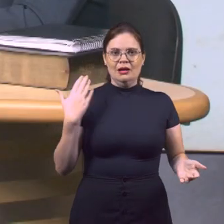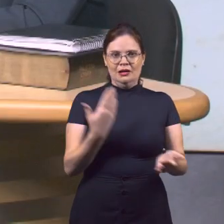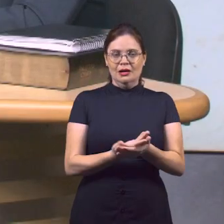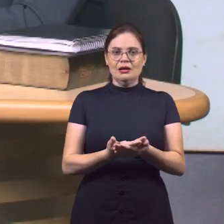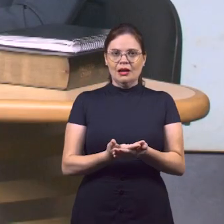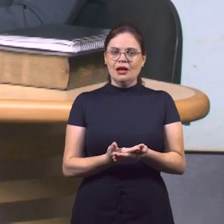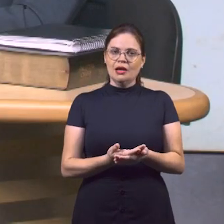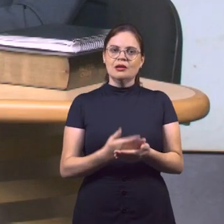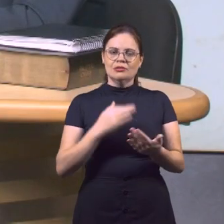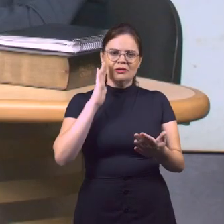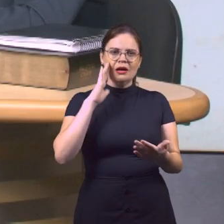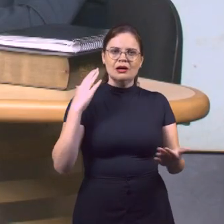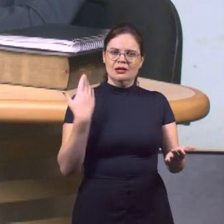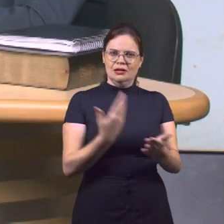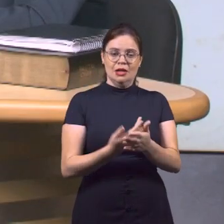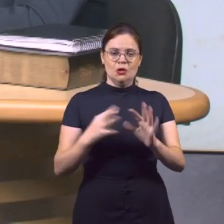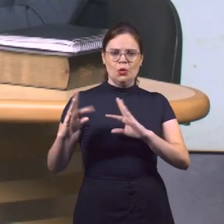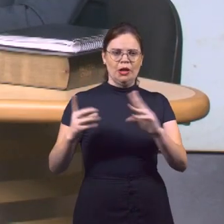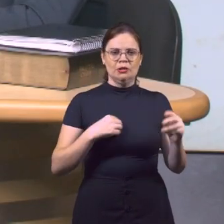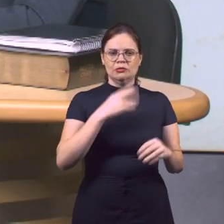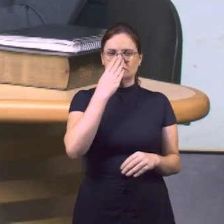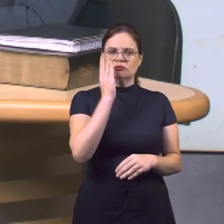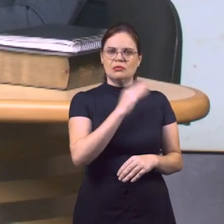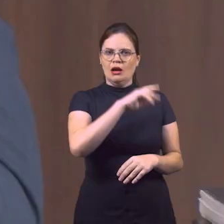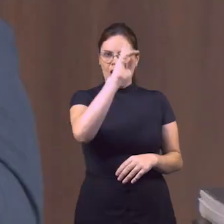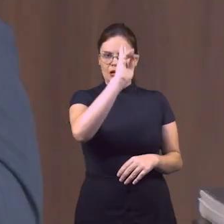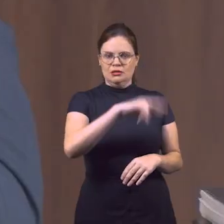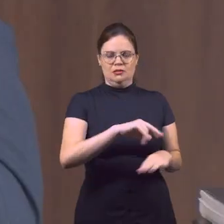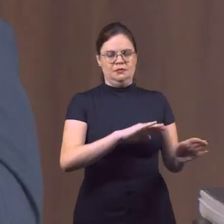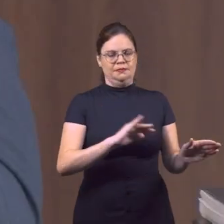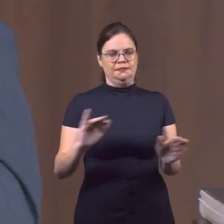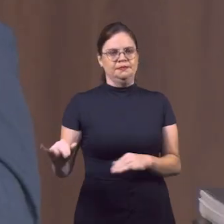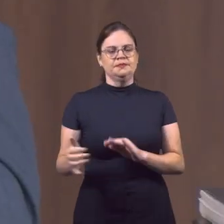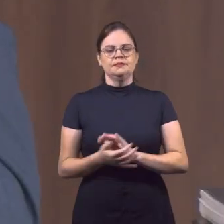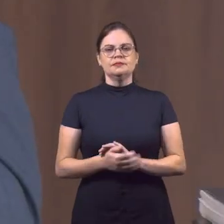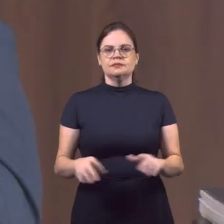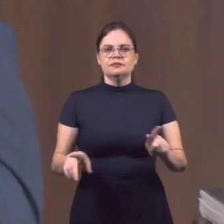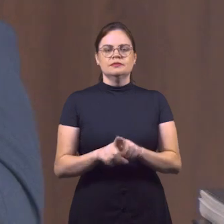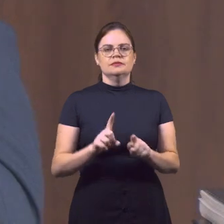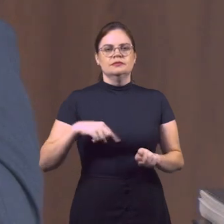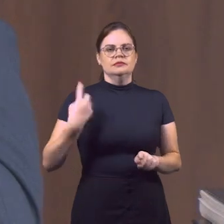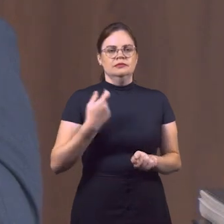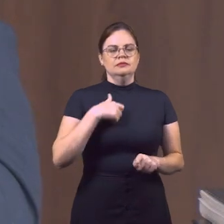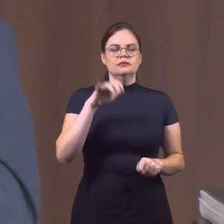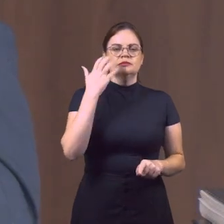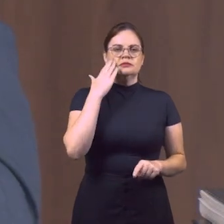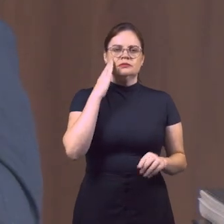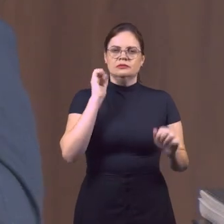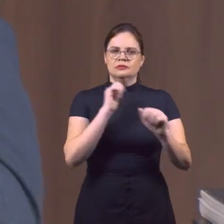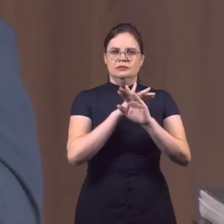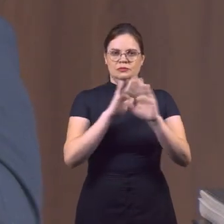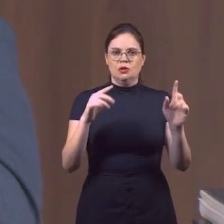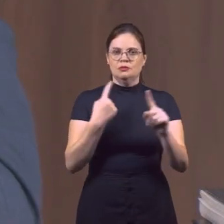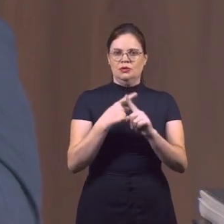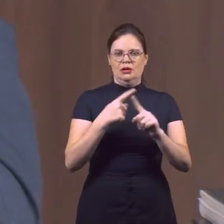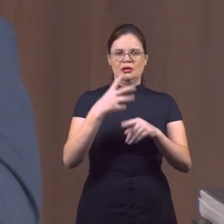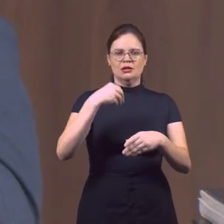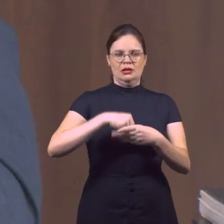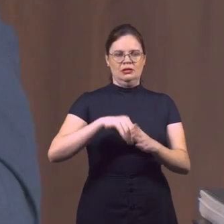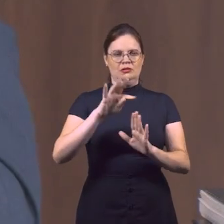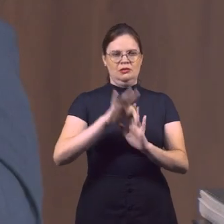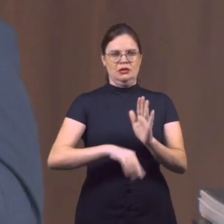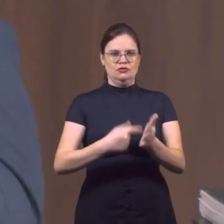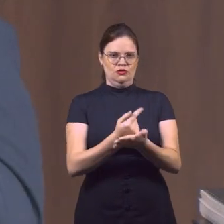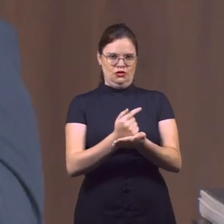né? Nós também sabemos, pela palavra, até está em Gênesis no capítulo 12, no verso 11,